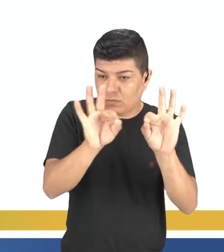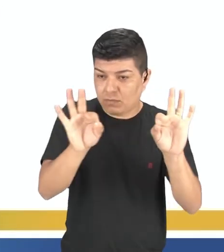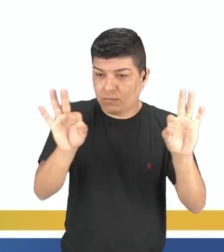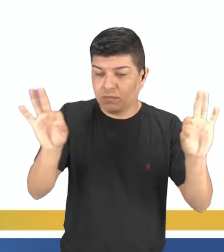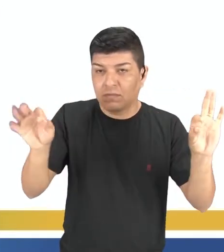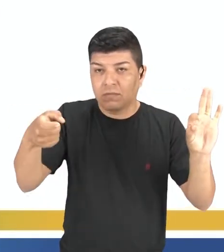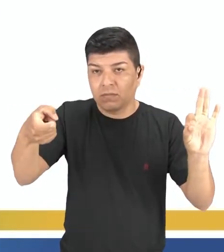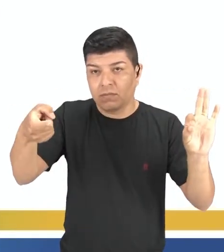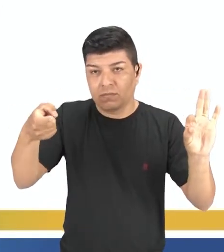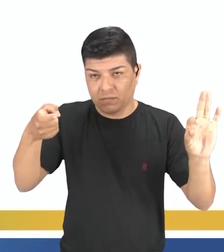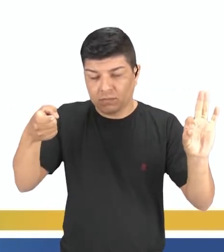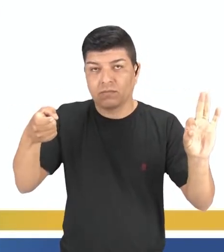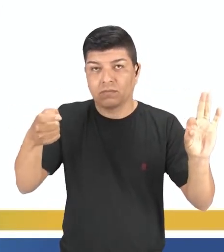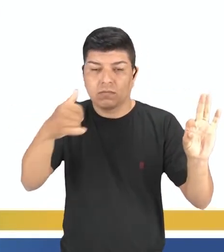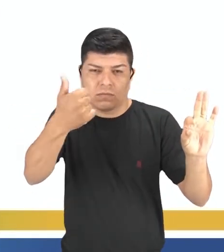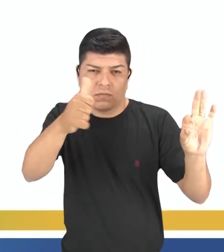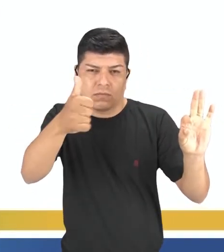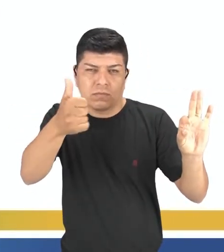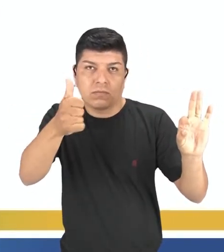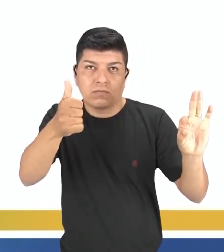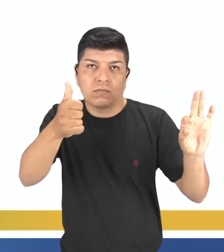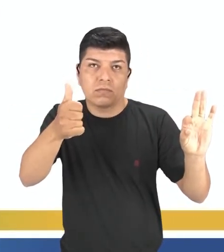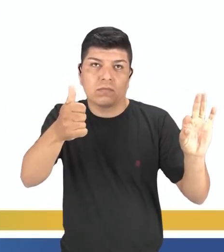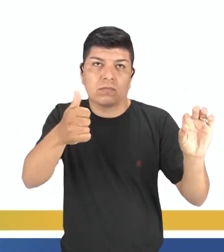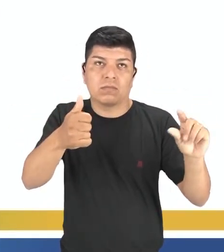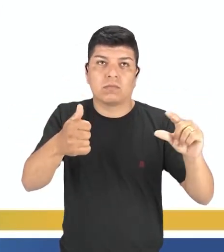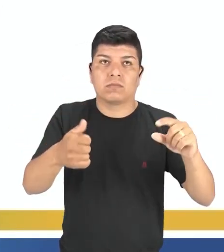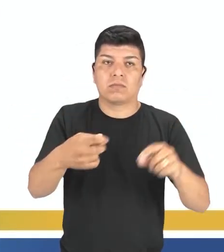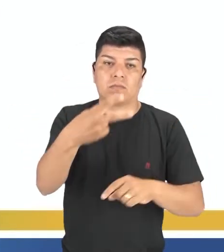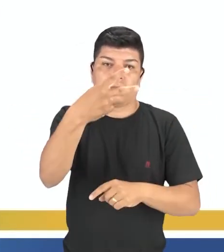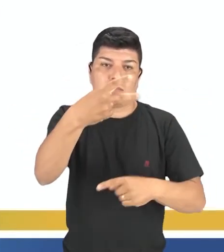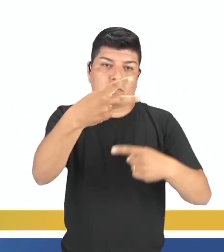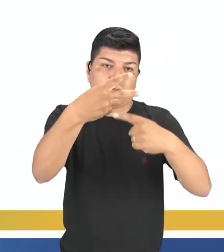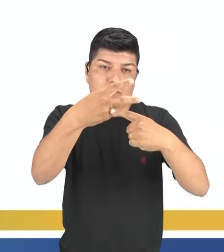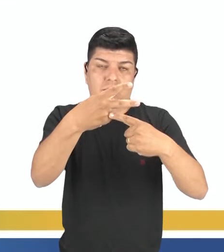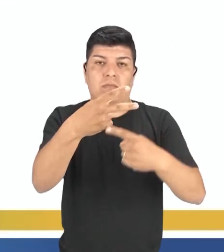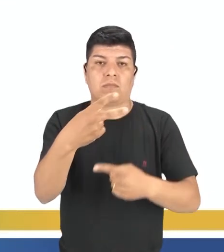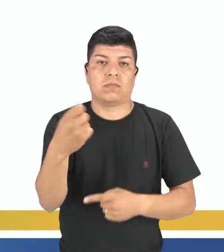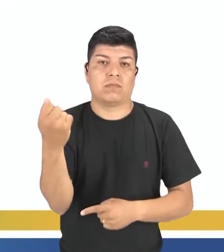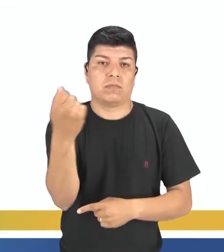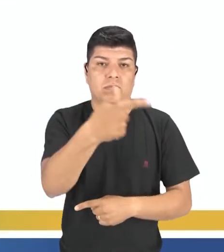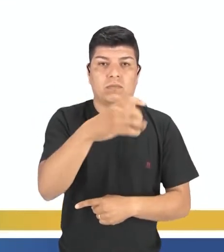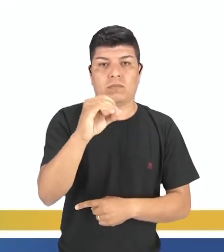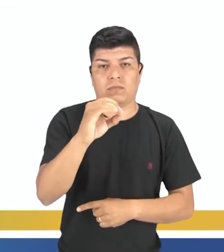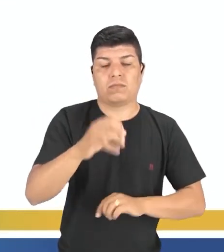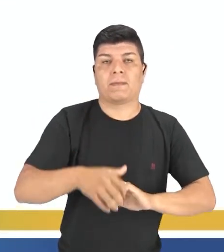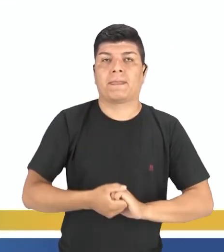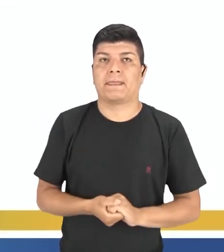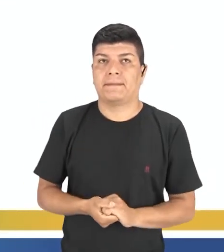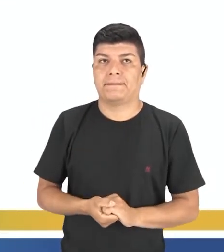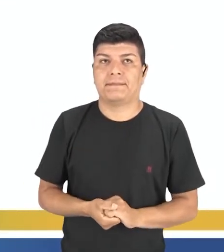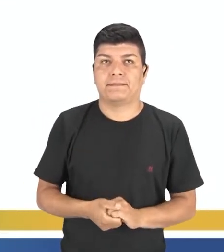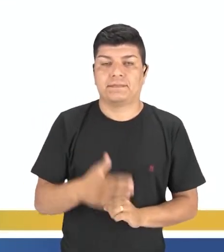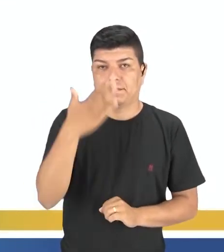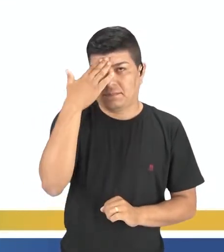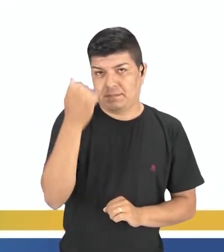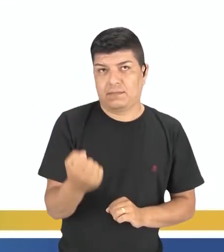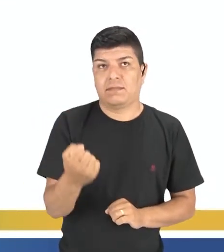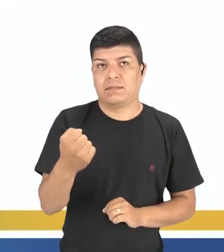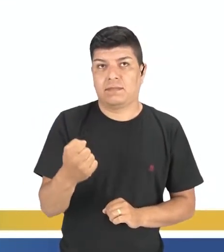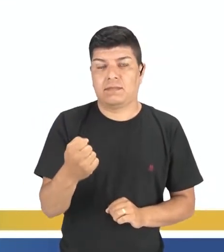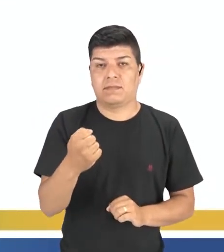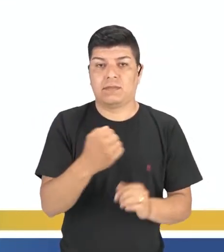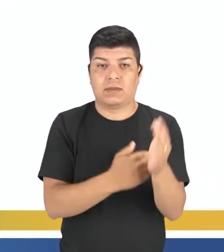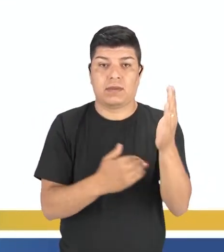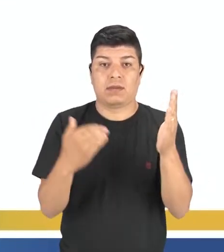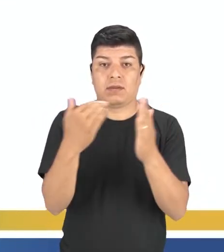daí, vamos fazer análise em cima da desigualdade maior ou igual que zero. Se ele está dizendo que a inequação deve ser maior ou